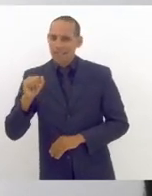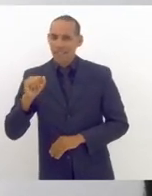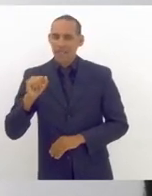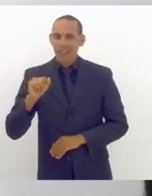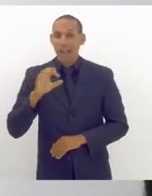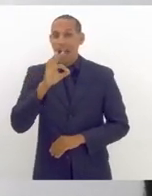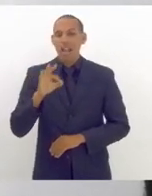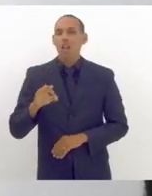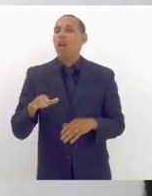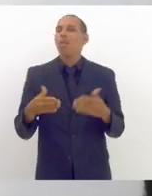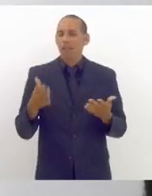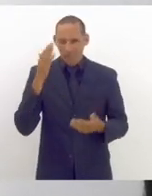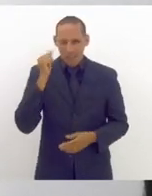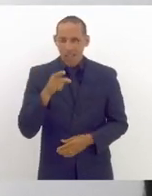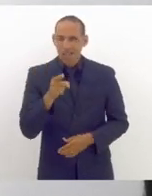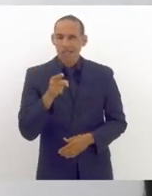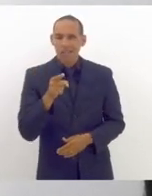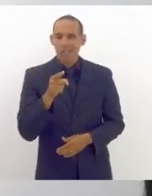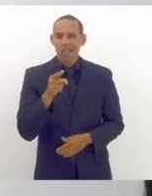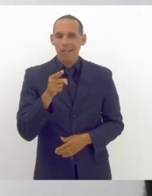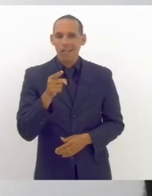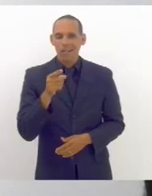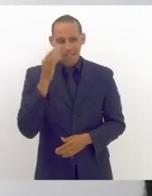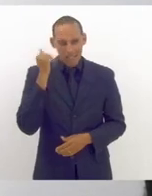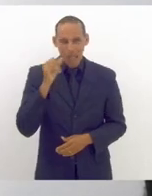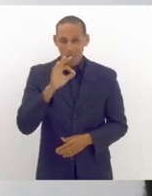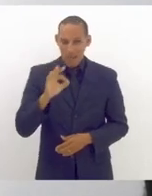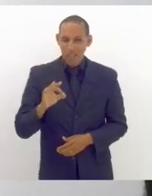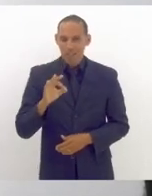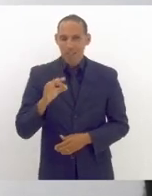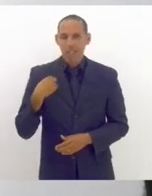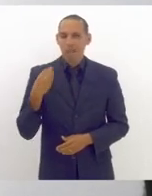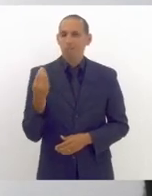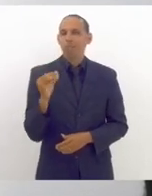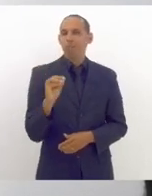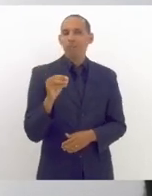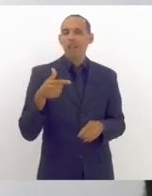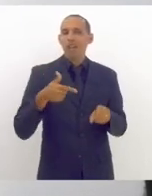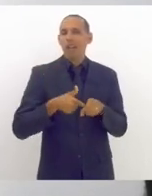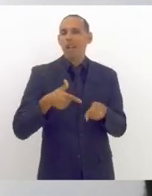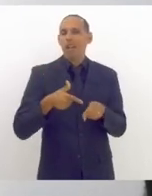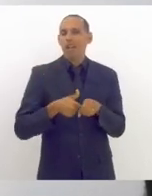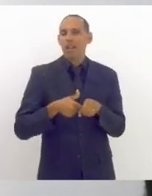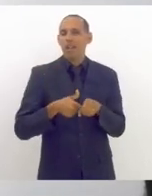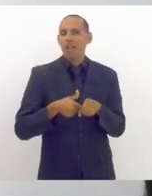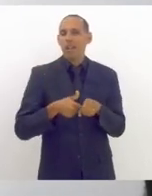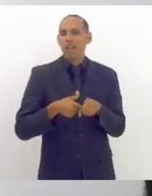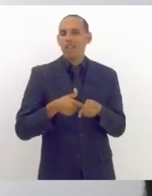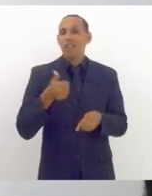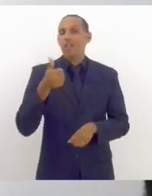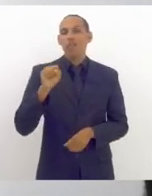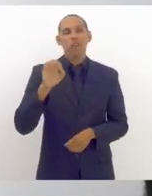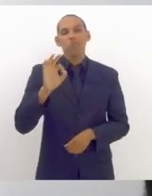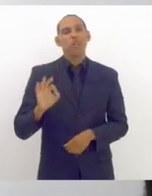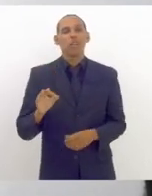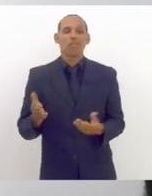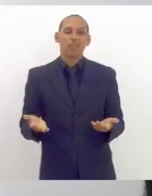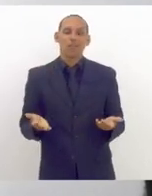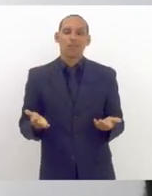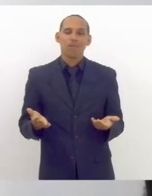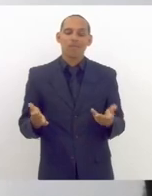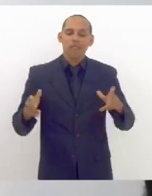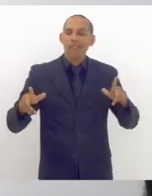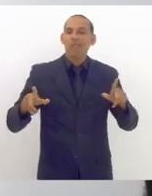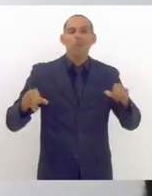com que alíquota Deputado Chico Machado que eu botei na gasolina 18%,